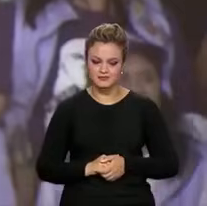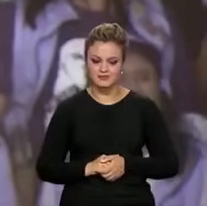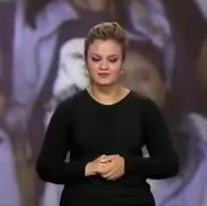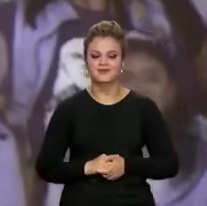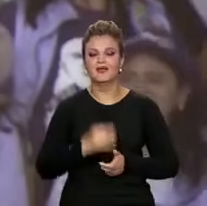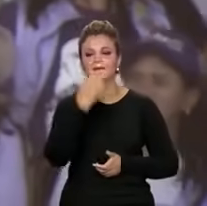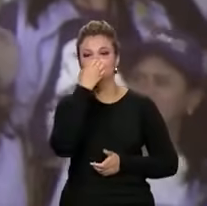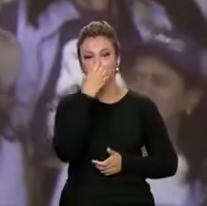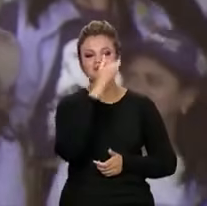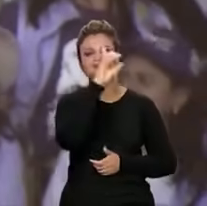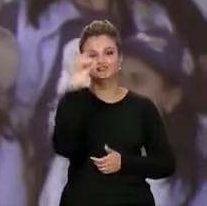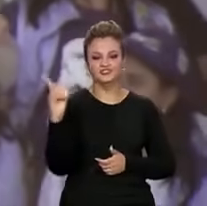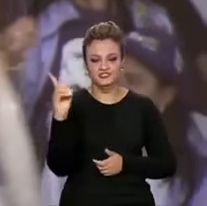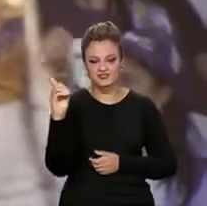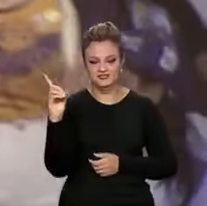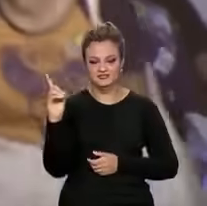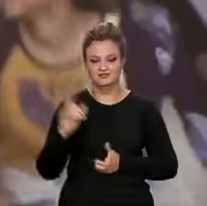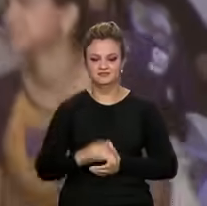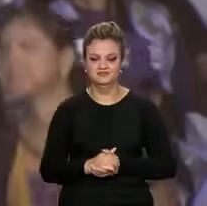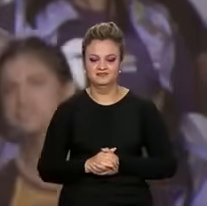bom dia